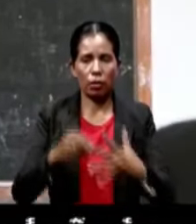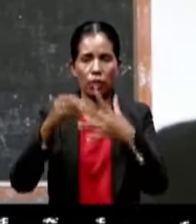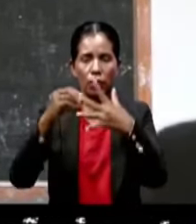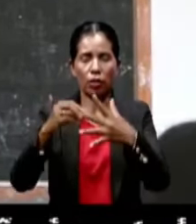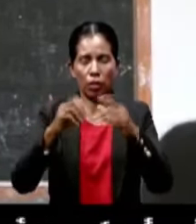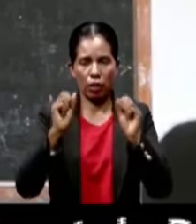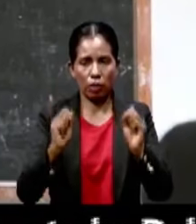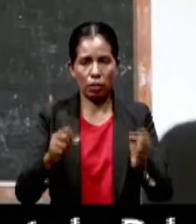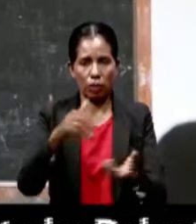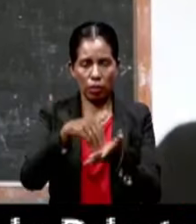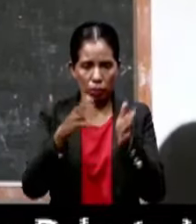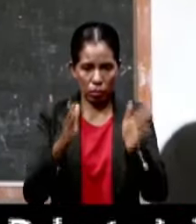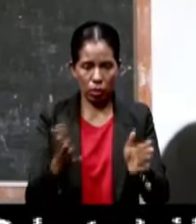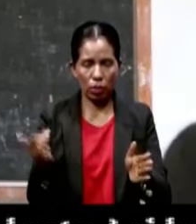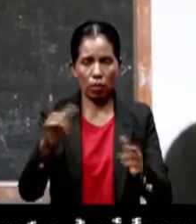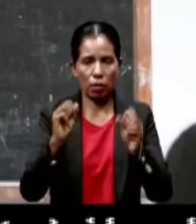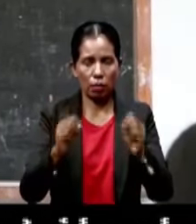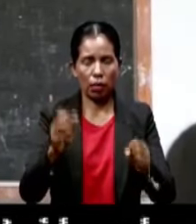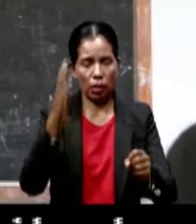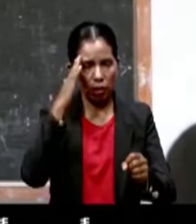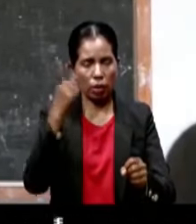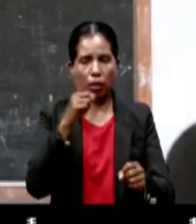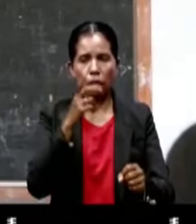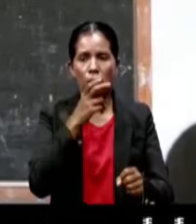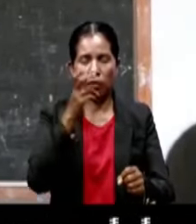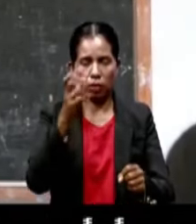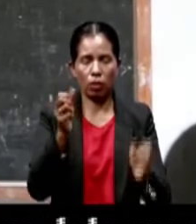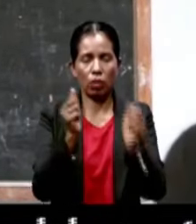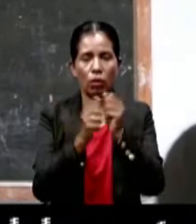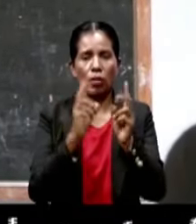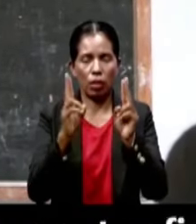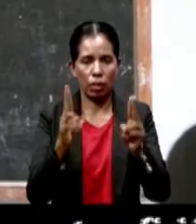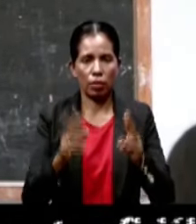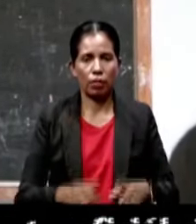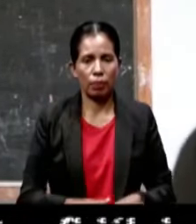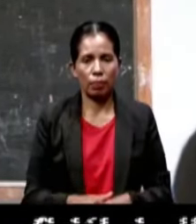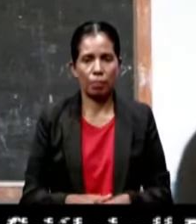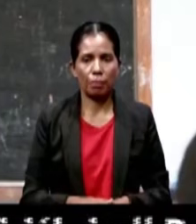bele garante estudante sira bele domina lian oficial holalais liu.